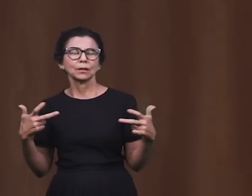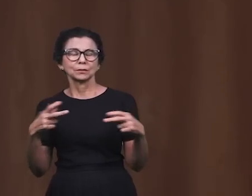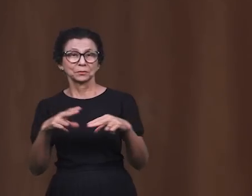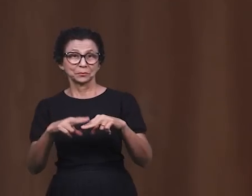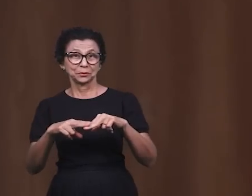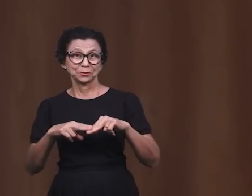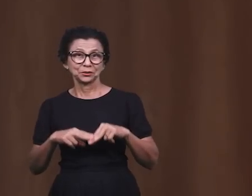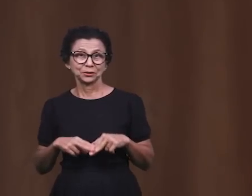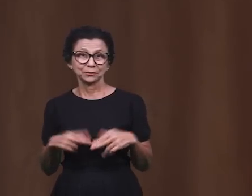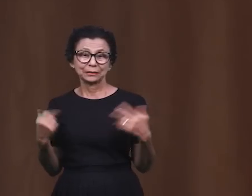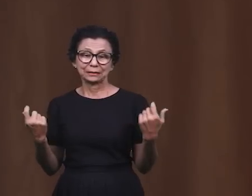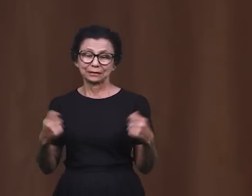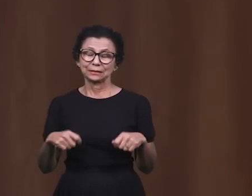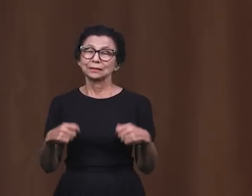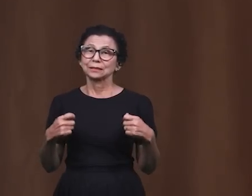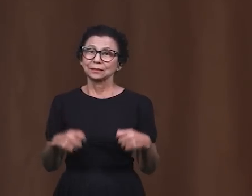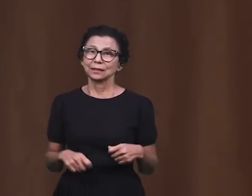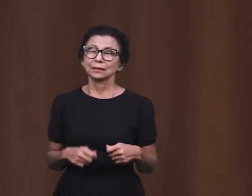motivos, as necessidades.